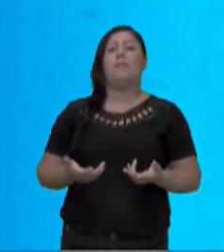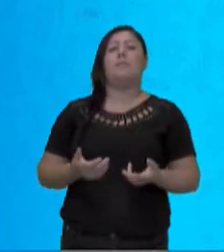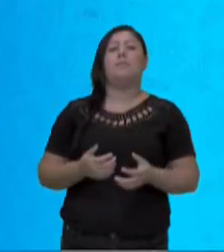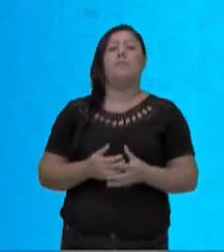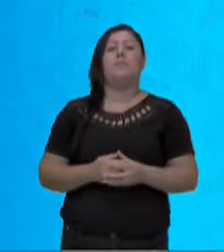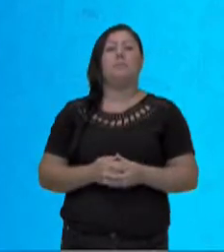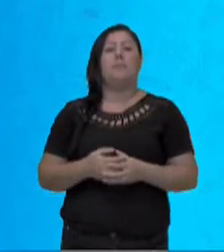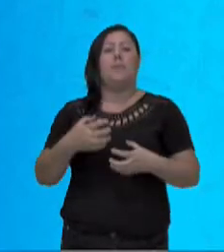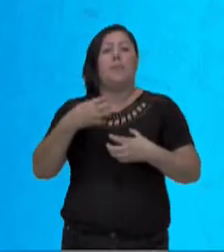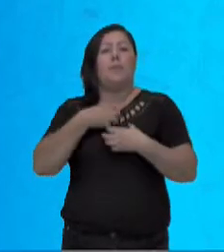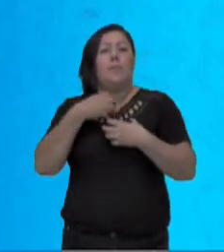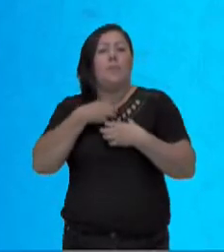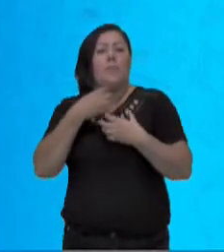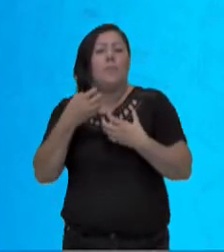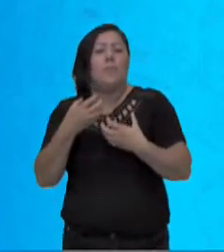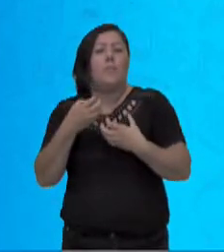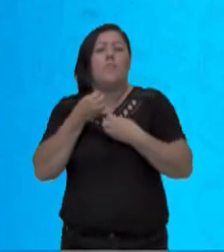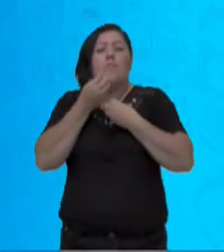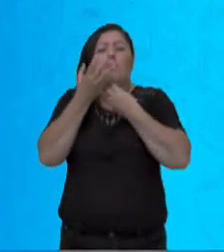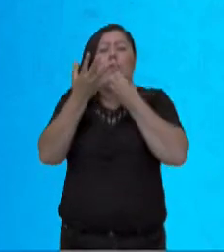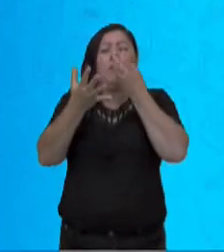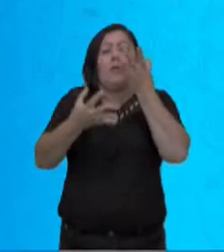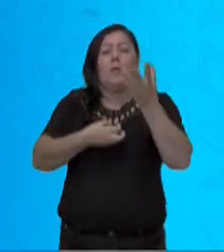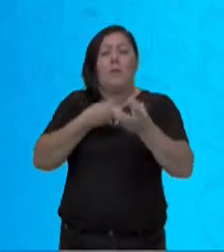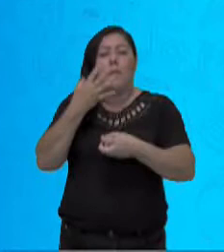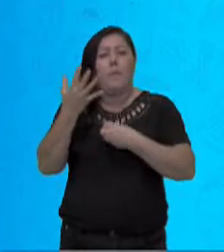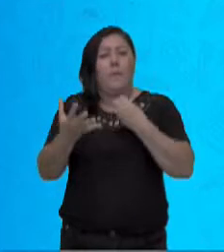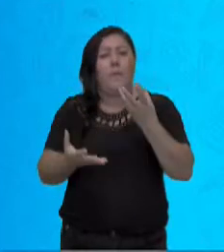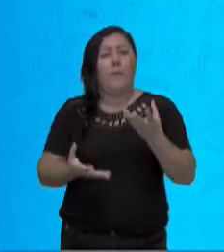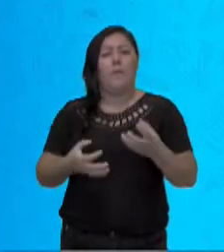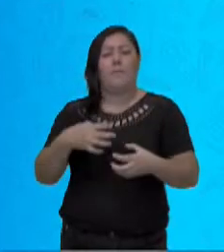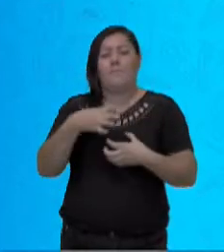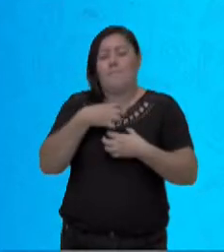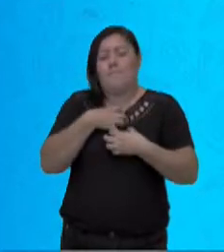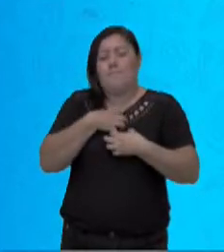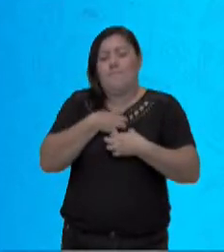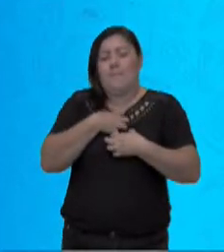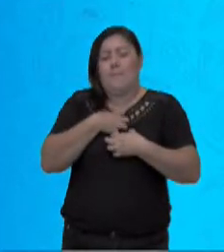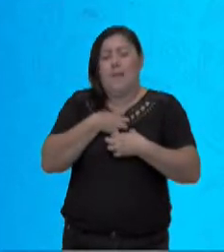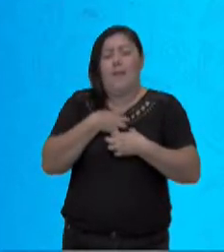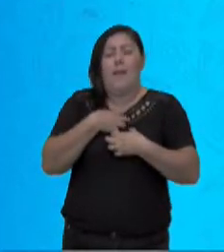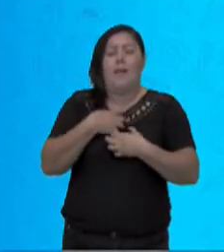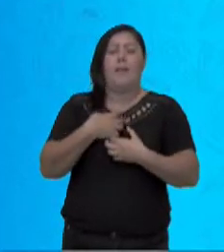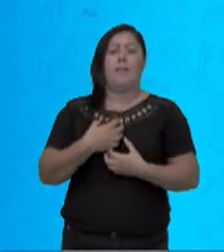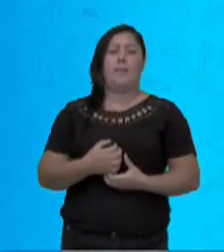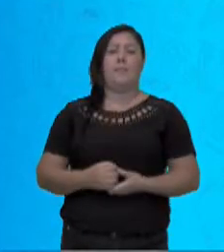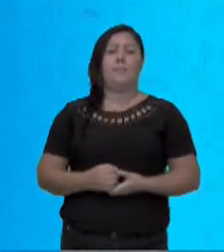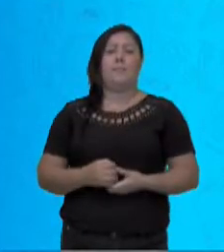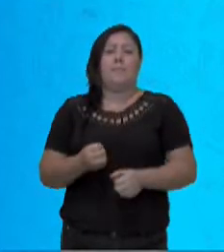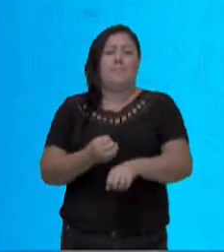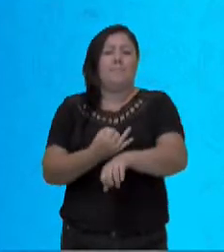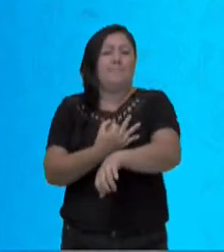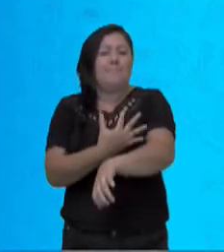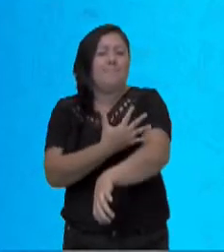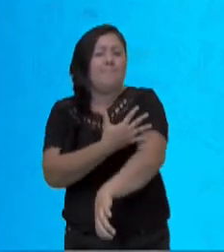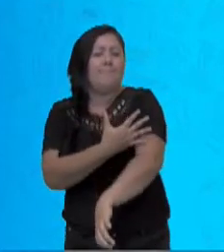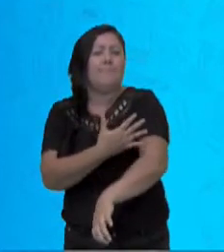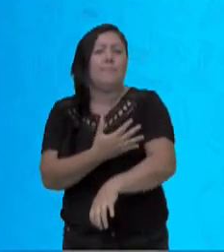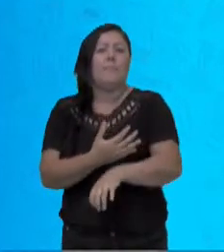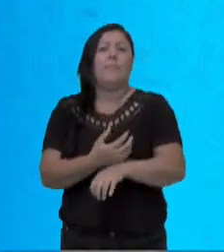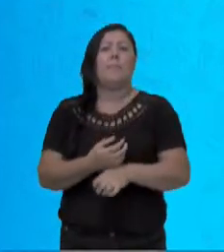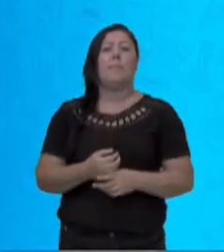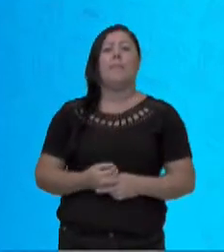poeta coloca o sentimento, coloca a emoção e até mesmo